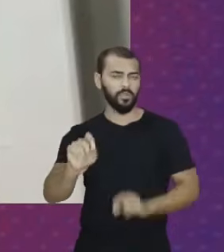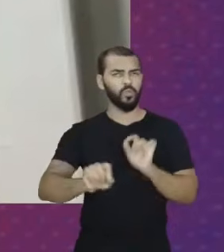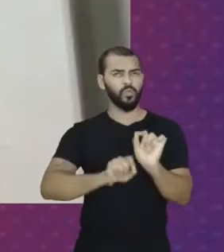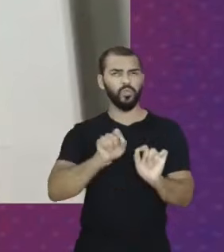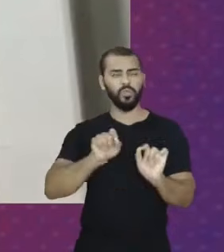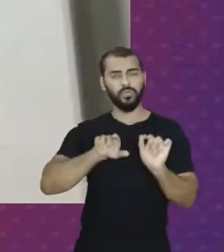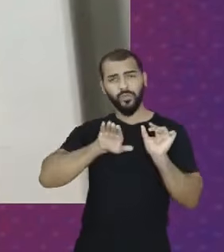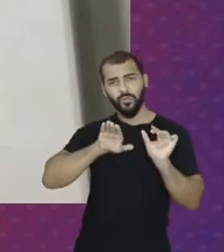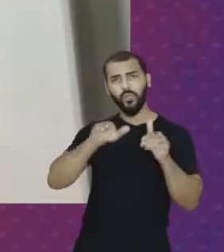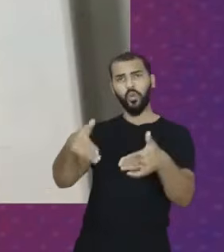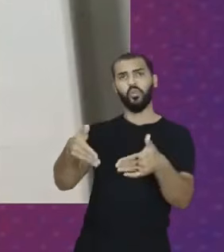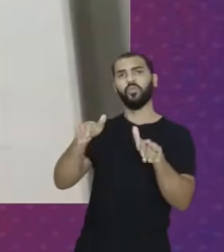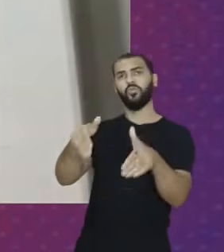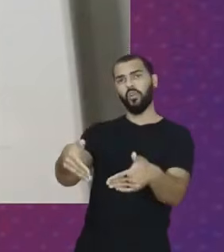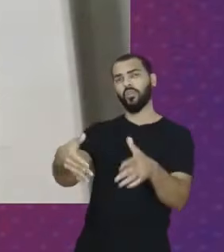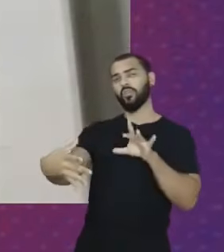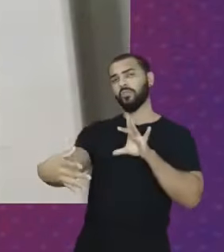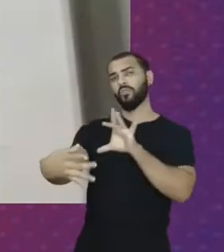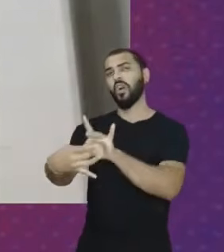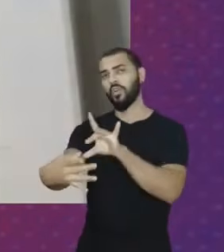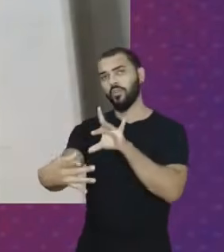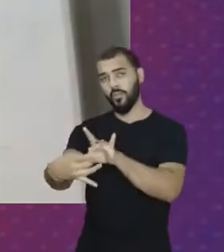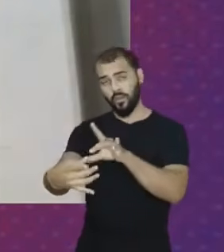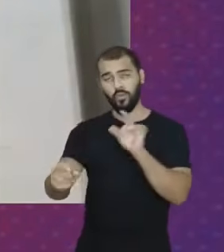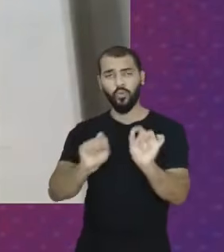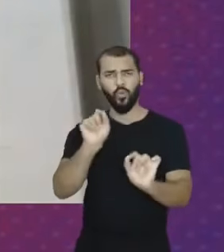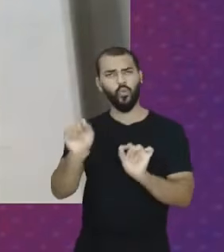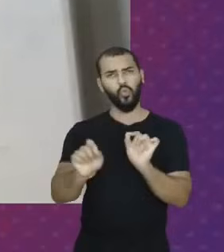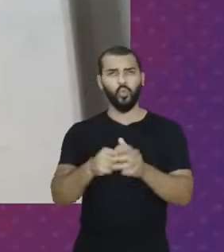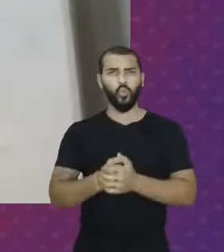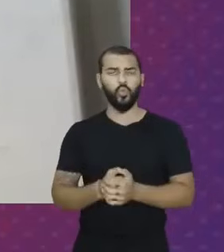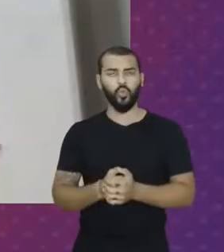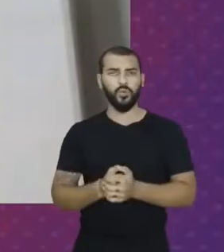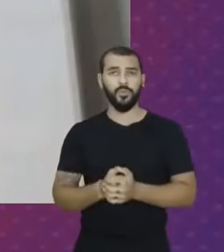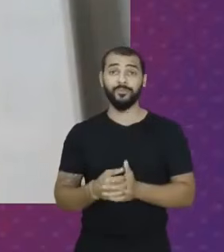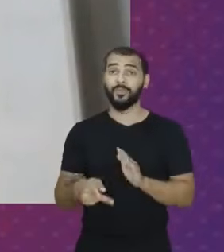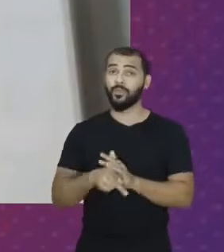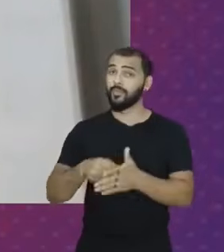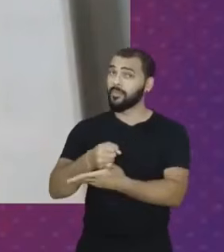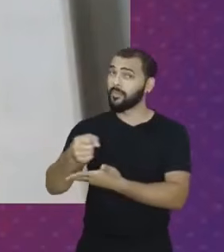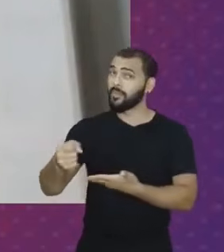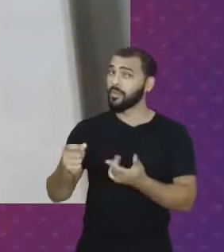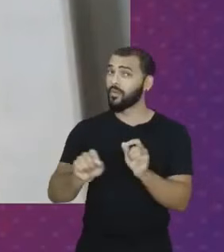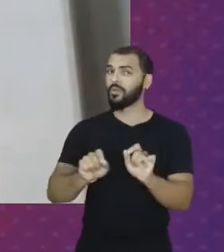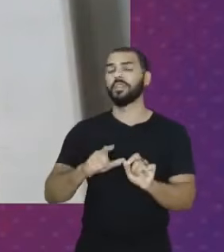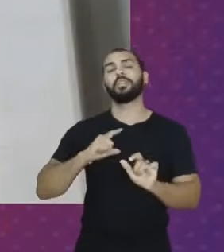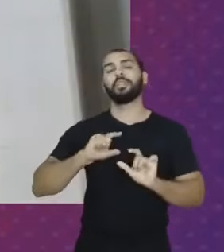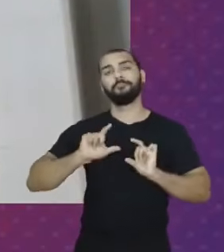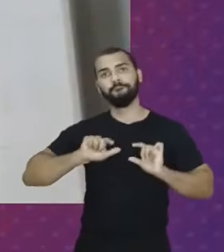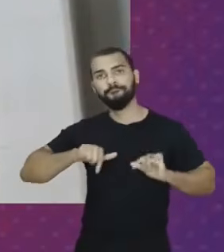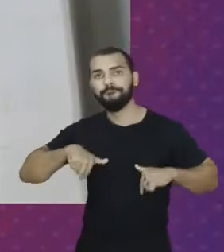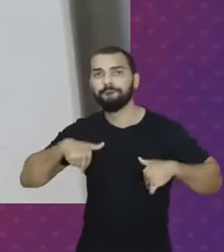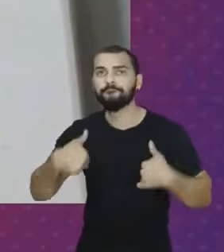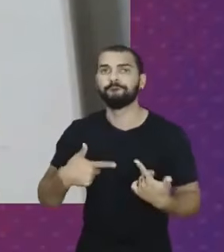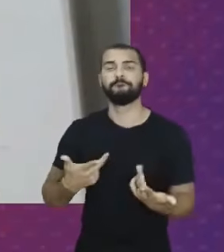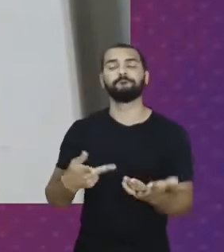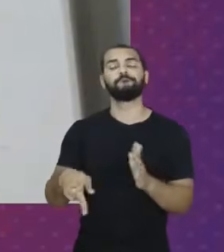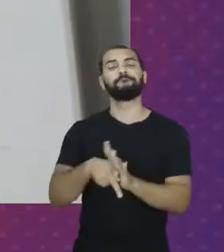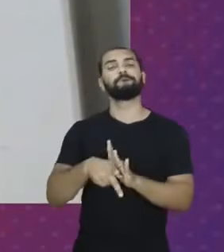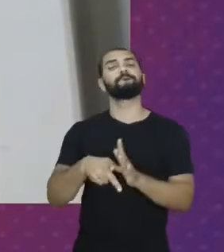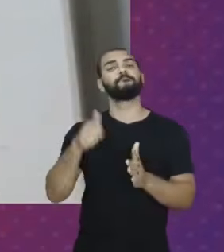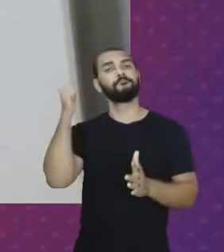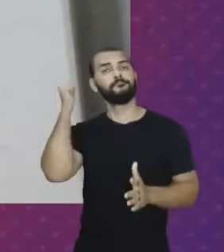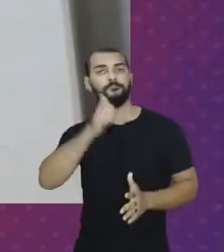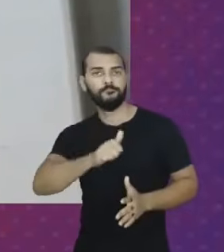mais voltado, vinculado cotidianamente à sua base, que é a nossa militância petista, sejam as mulheres, a